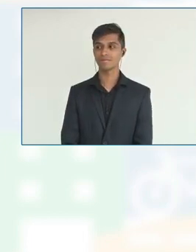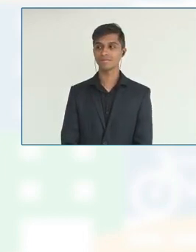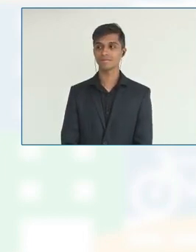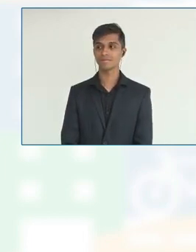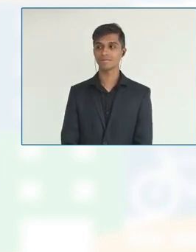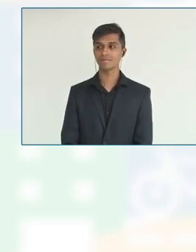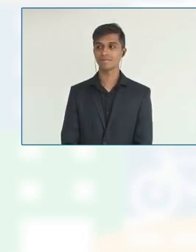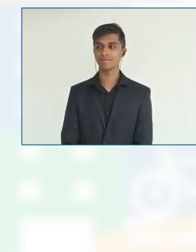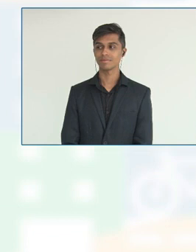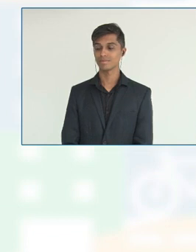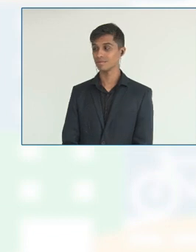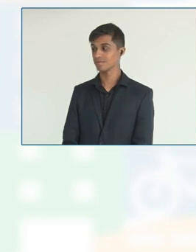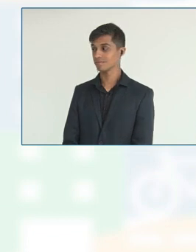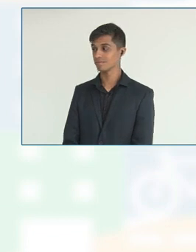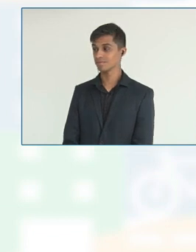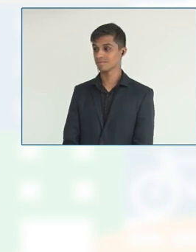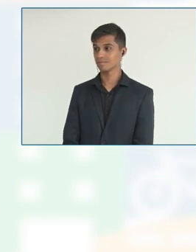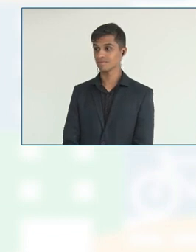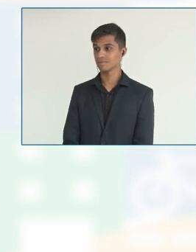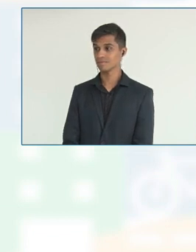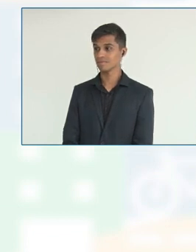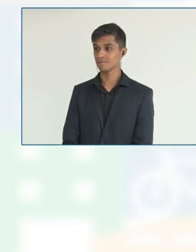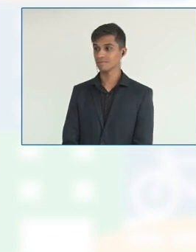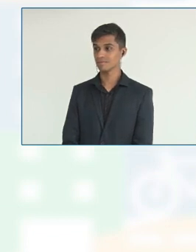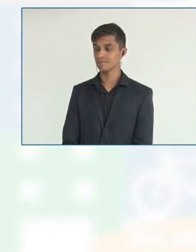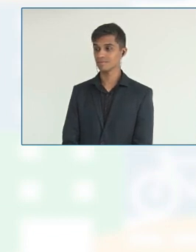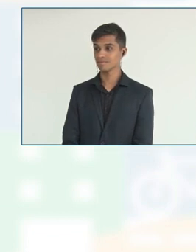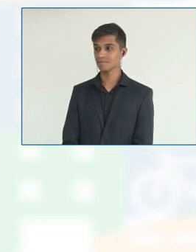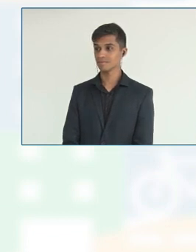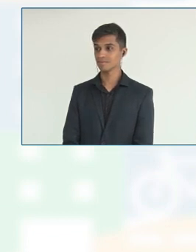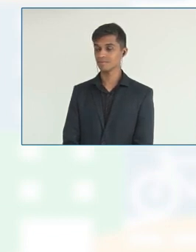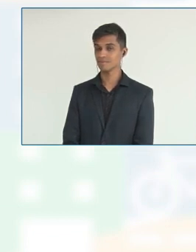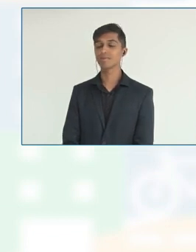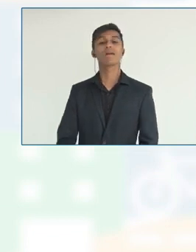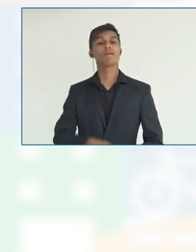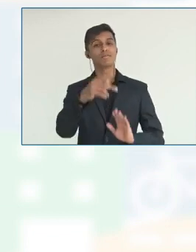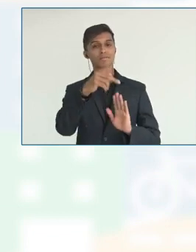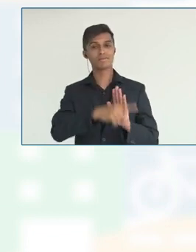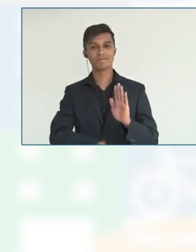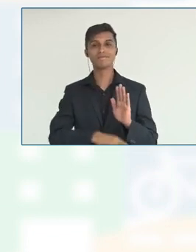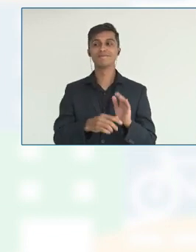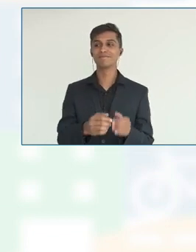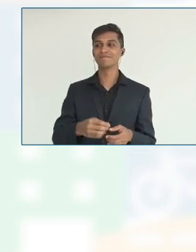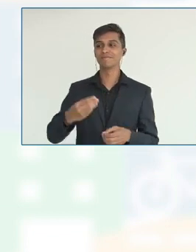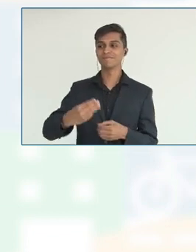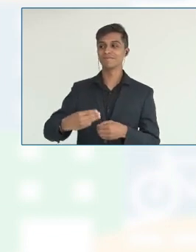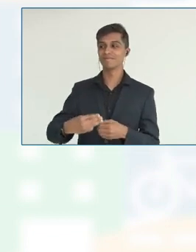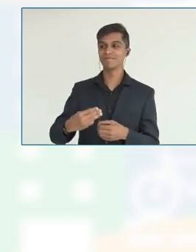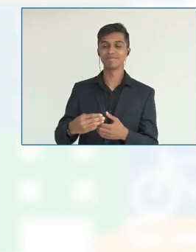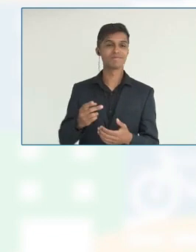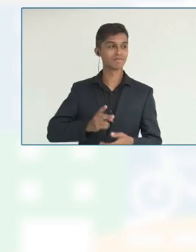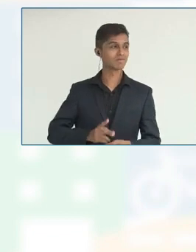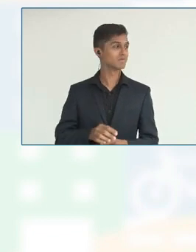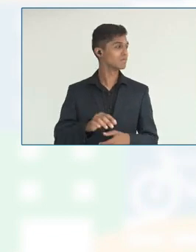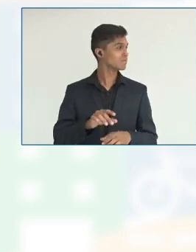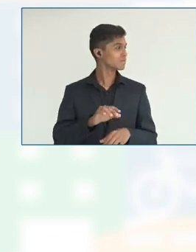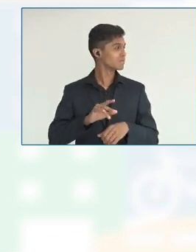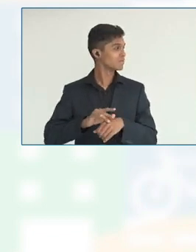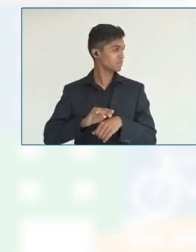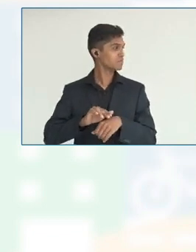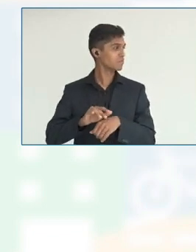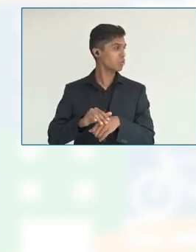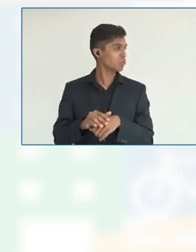notificações. Como funciona aqui na cidade de São Paulo? Então, o Programa Municipal de Prevenção e Controle de Intoxicações, ele é